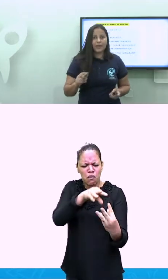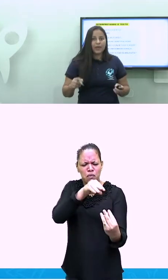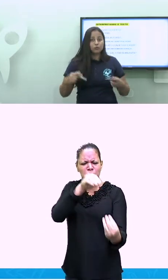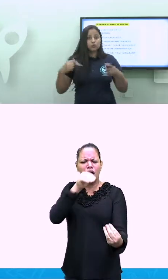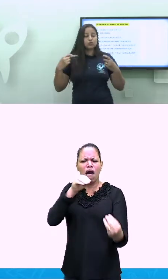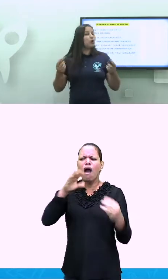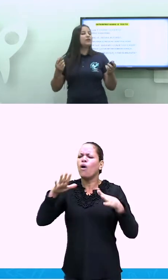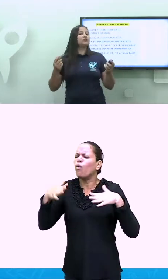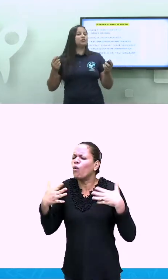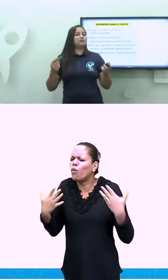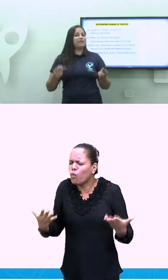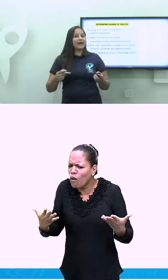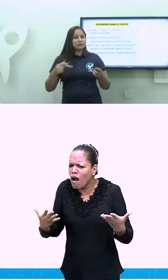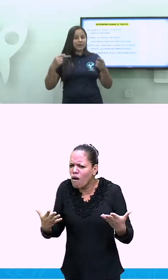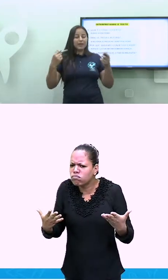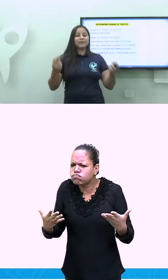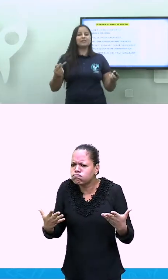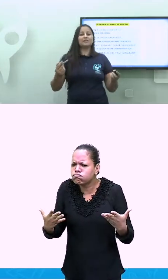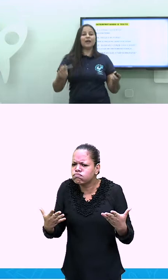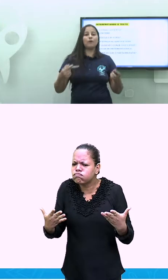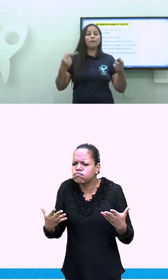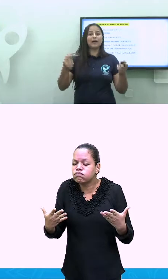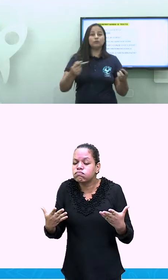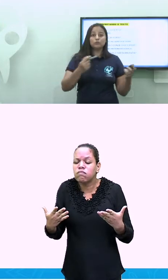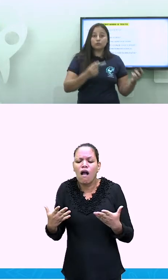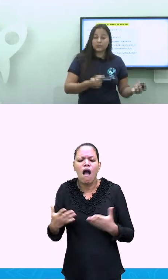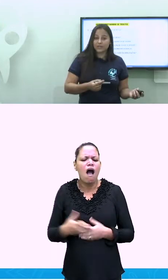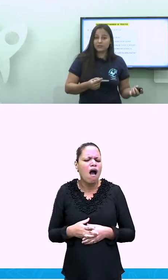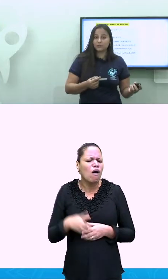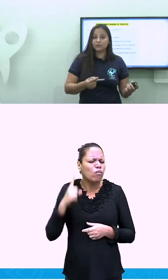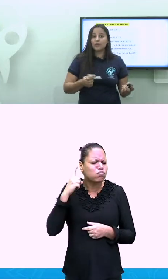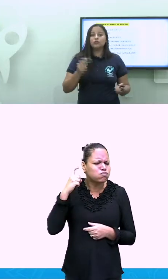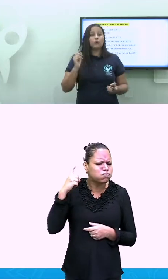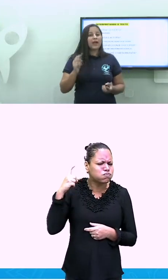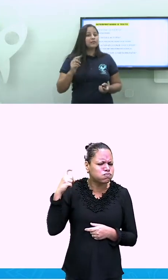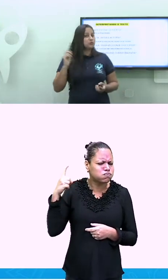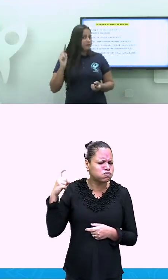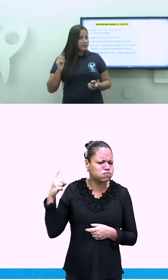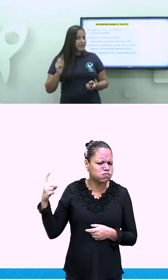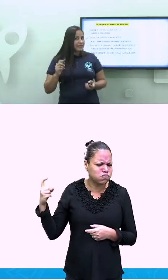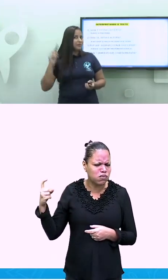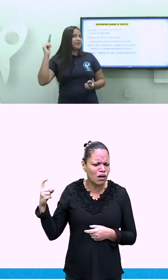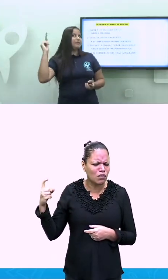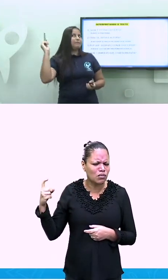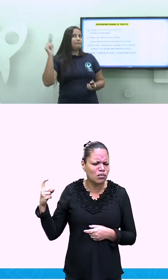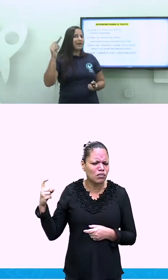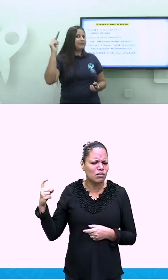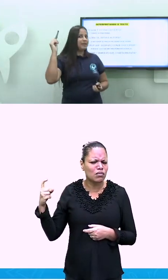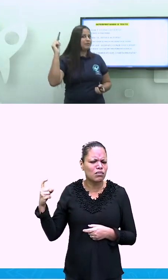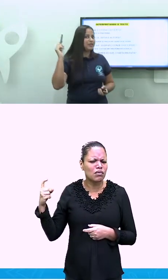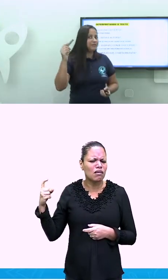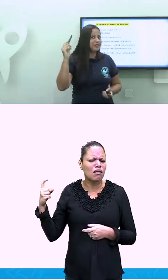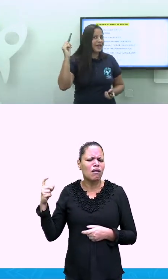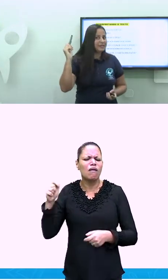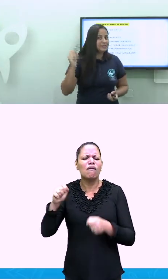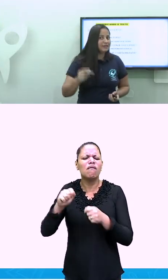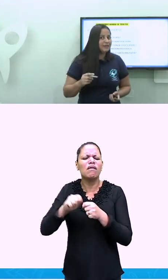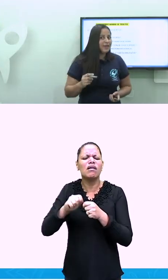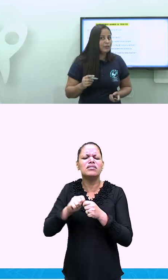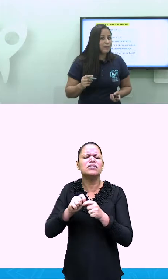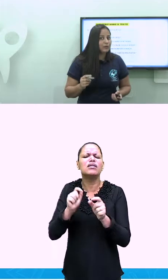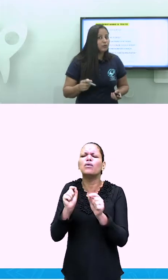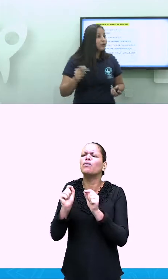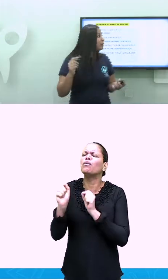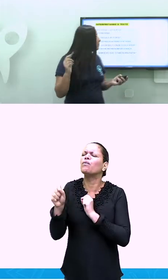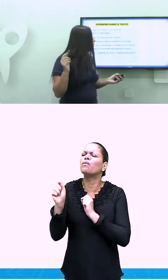onomatopeia. É um som que a gente faz para representar algum barulho do texto. No caso do fantasma ali batendo na vidraça,